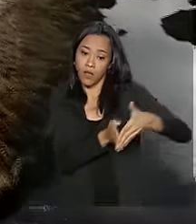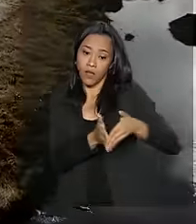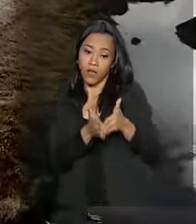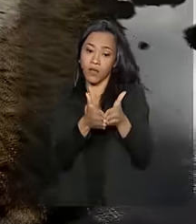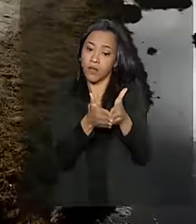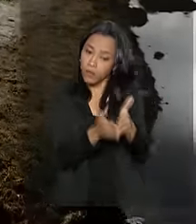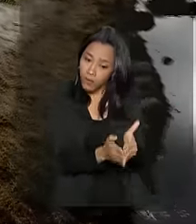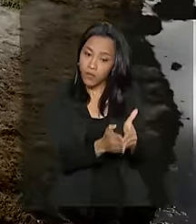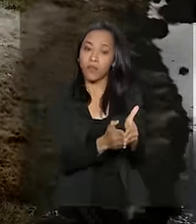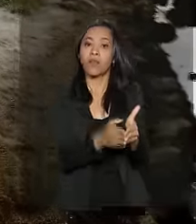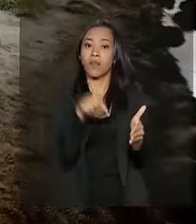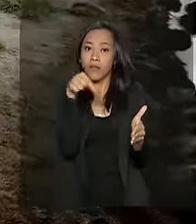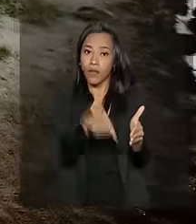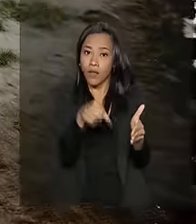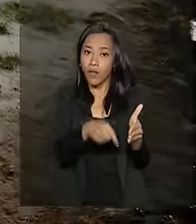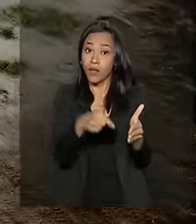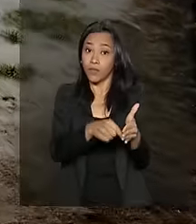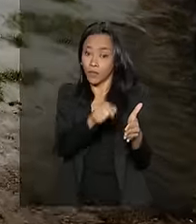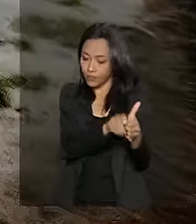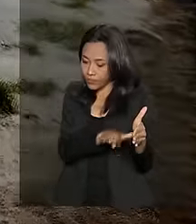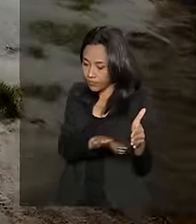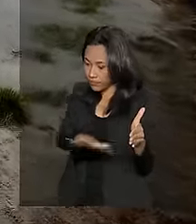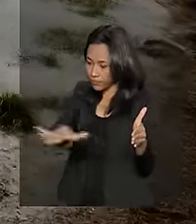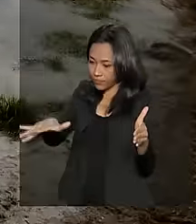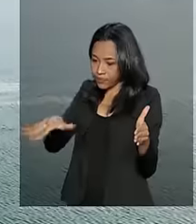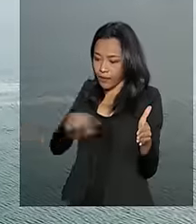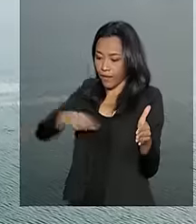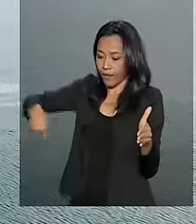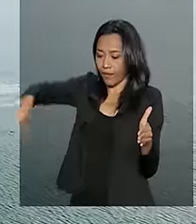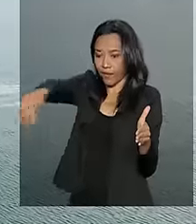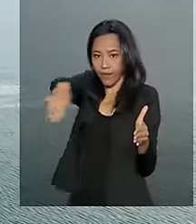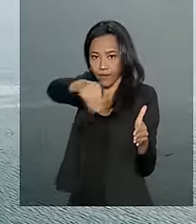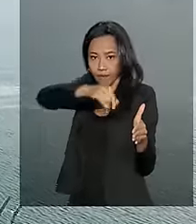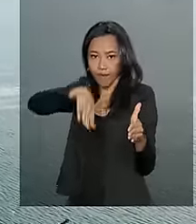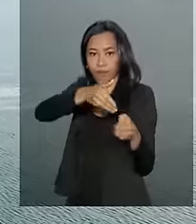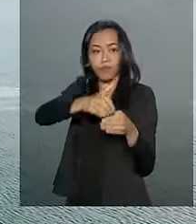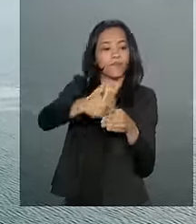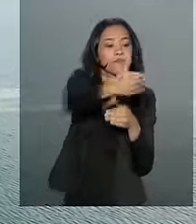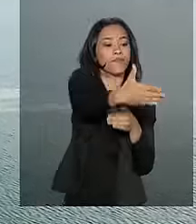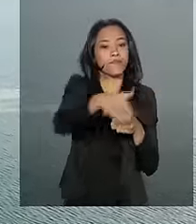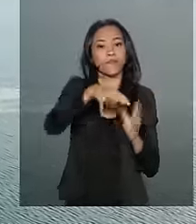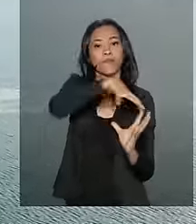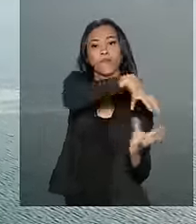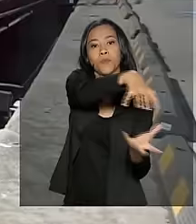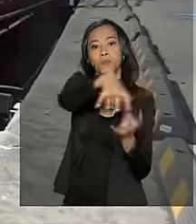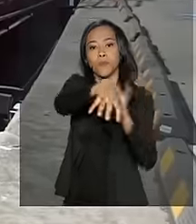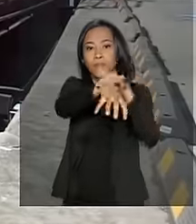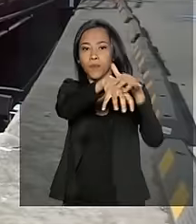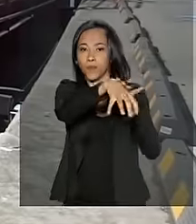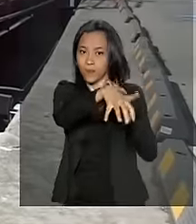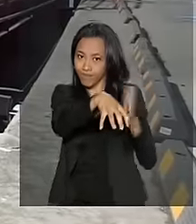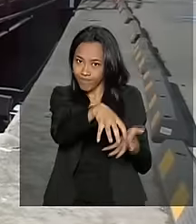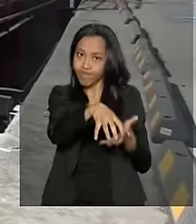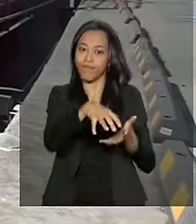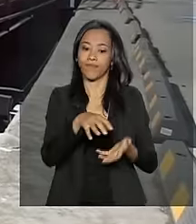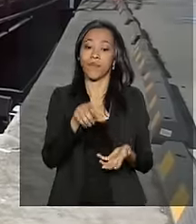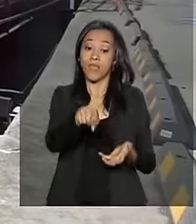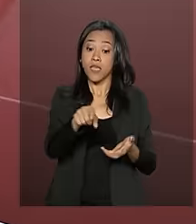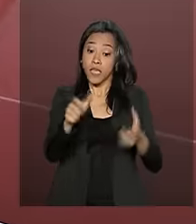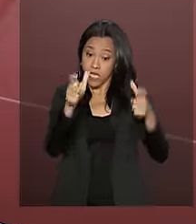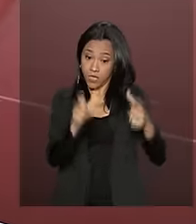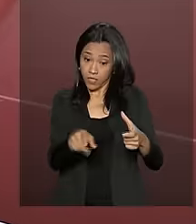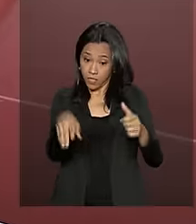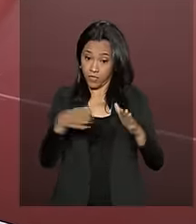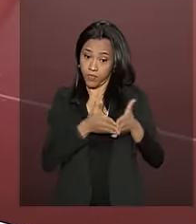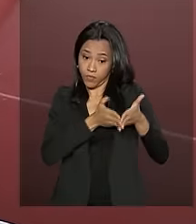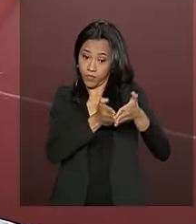Magalhães, que separa as terras continentais da América do Sul do arquipélago da Terra do Fogo. O Ari Rongel, da Marinha